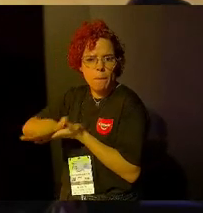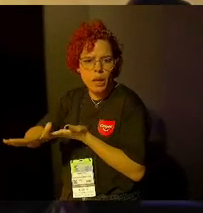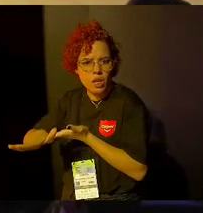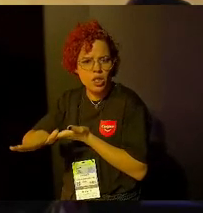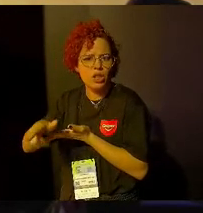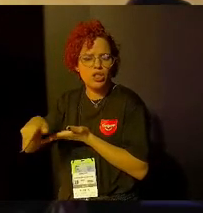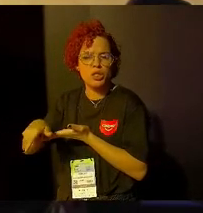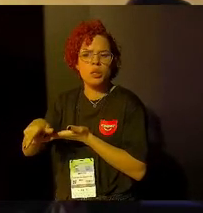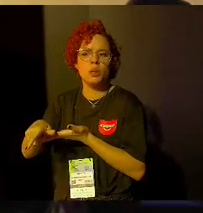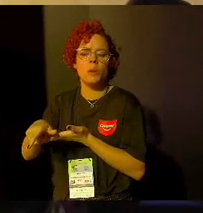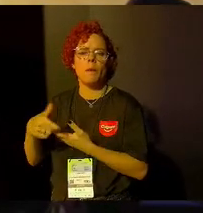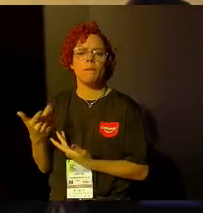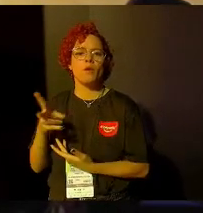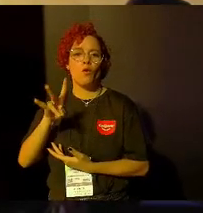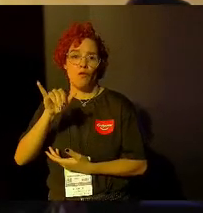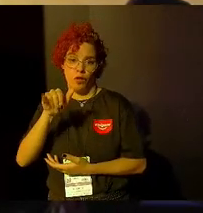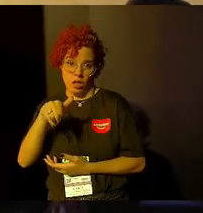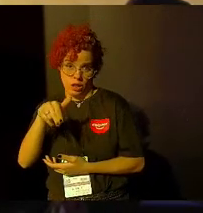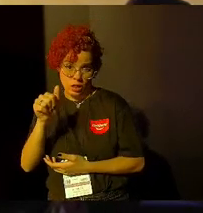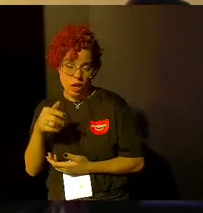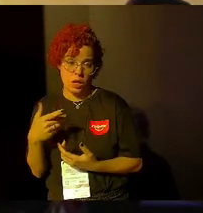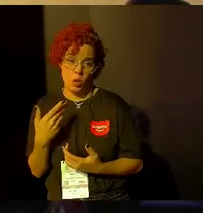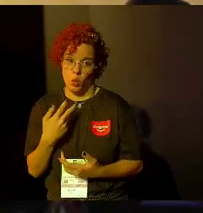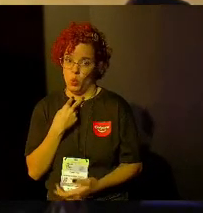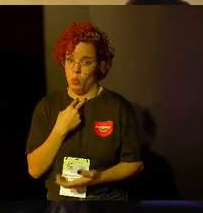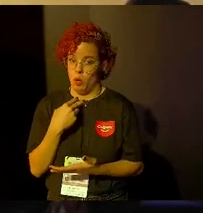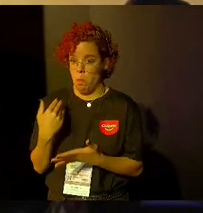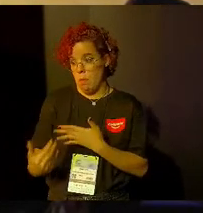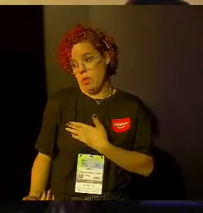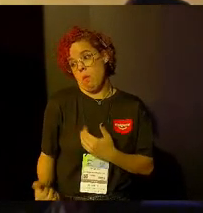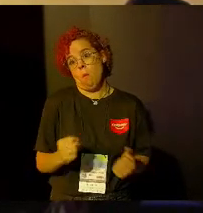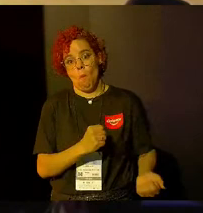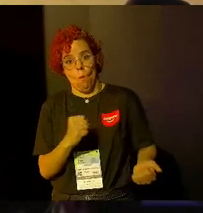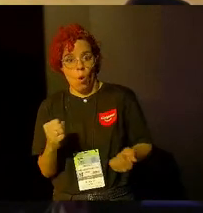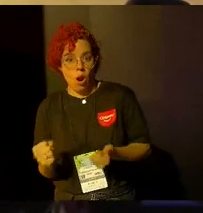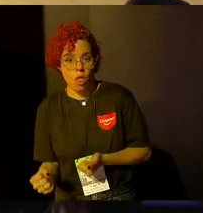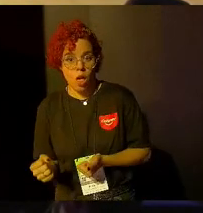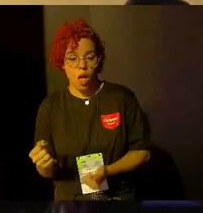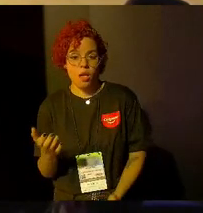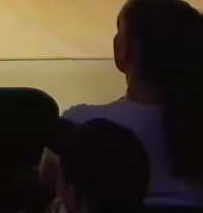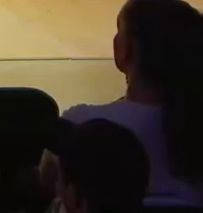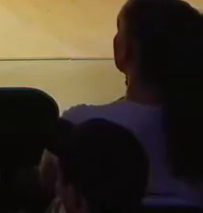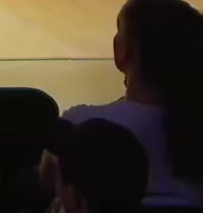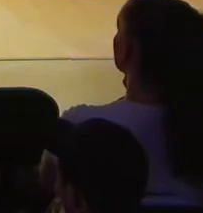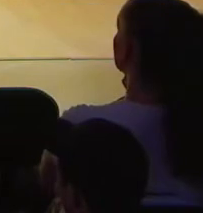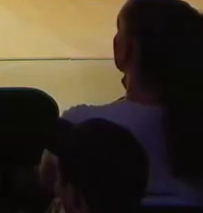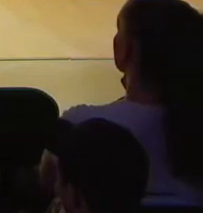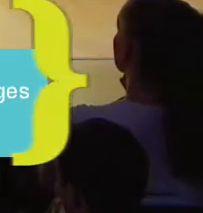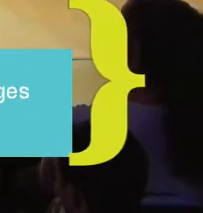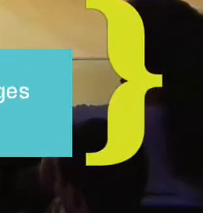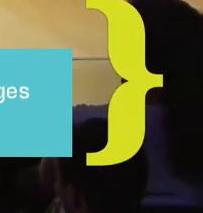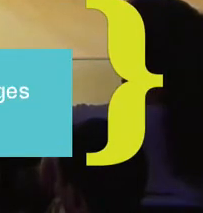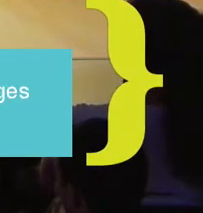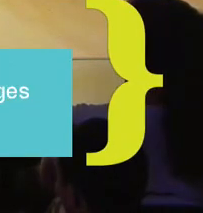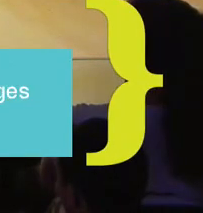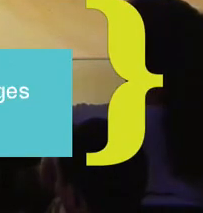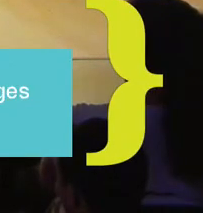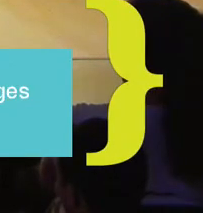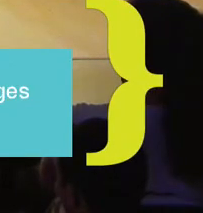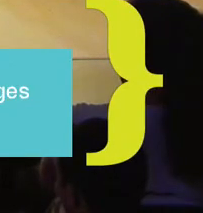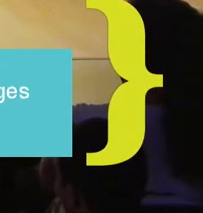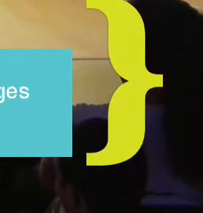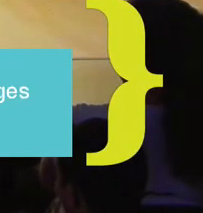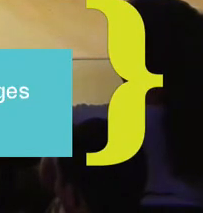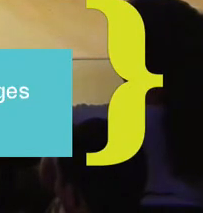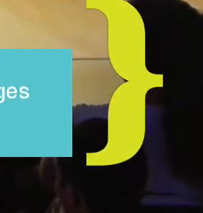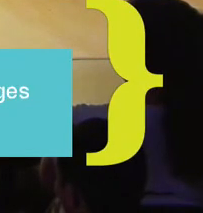que fica muito nervoso não pode perder o poder não sabe o que faz descobre que o poder dele vai para mão de um Major